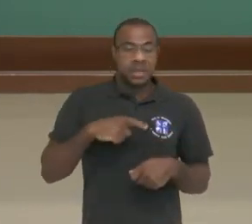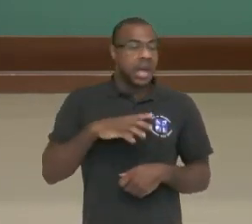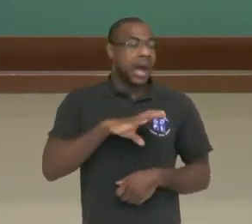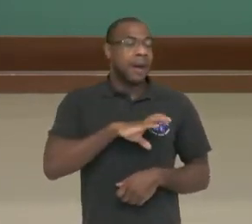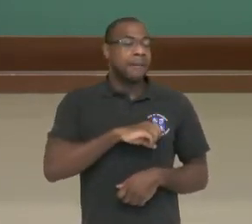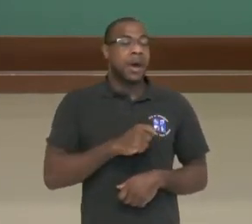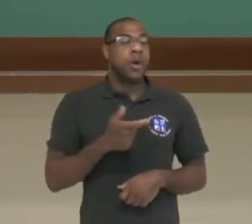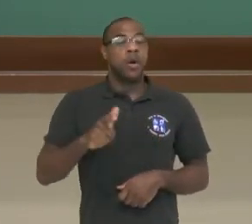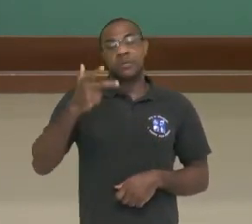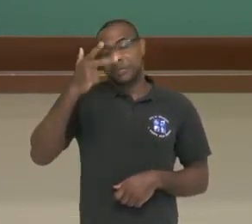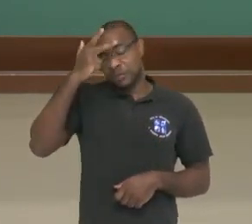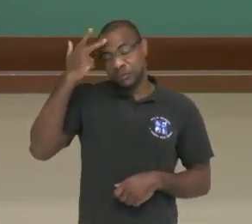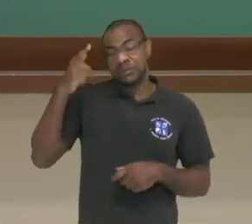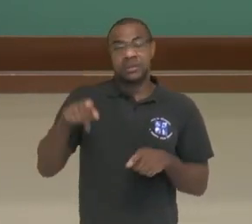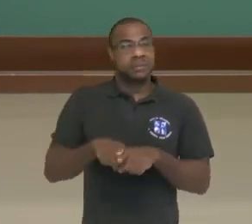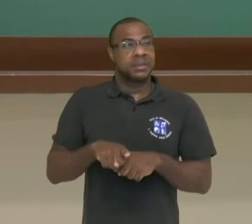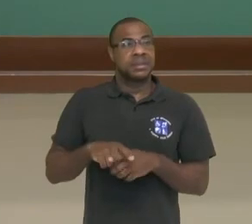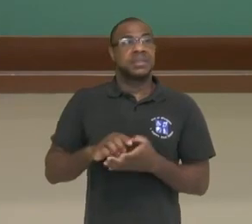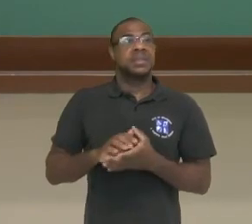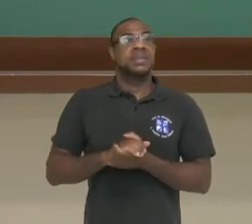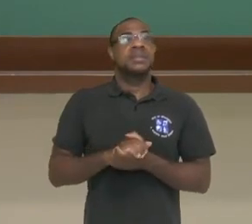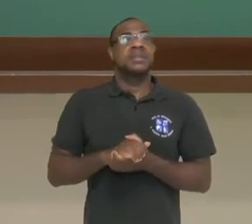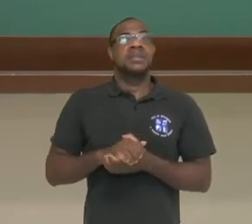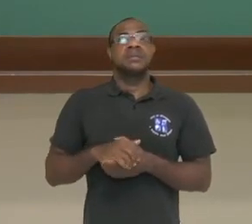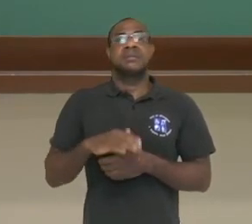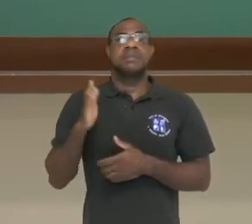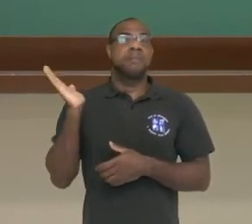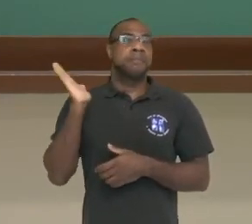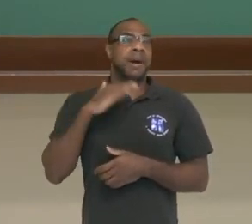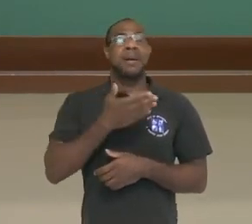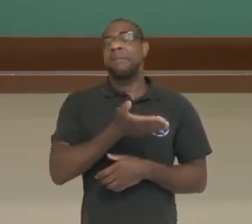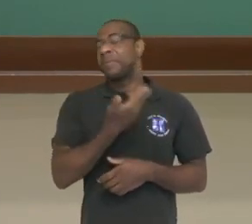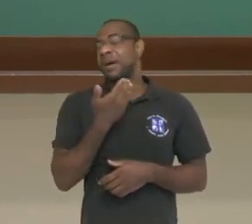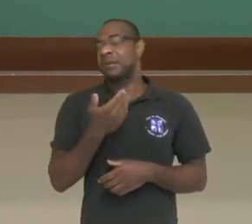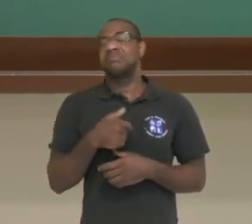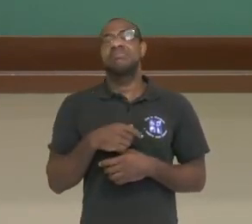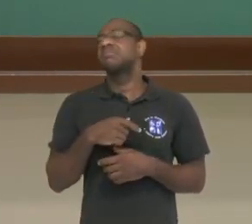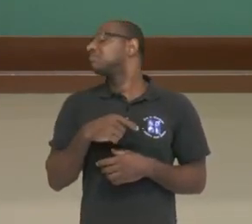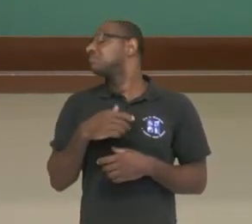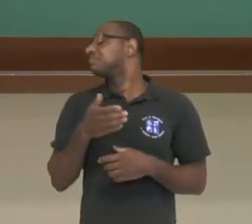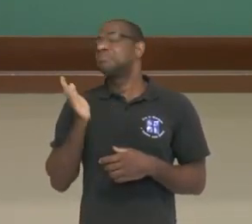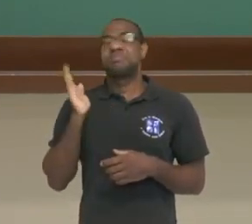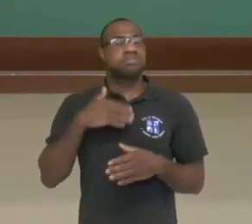amar o próximo, e se alguém bater no teu rosto, dê o outro lado. Como?